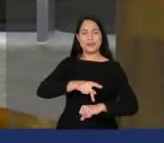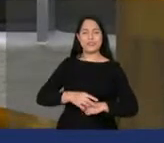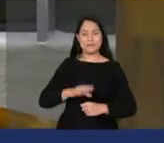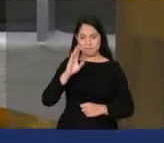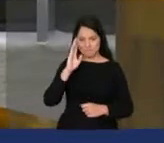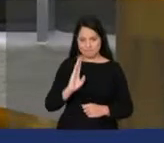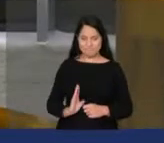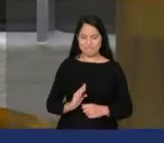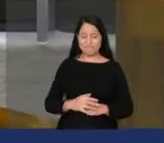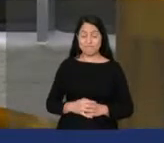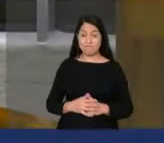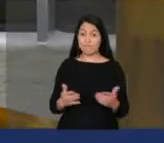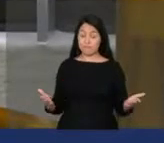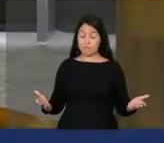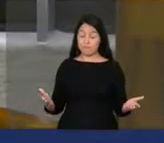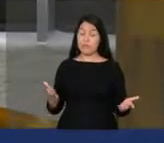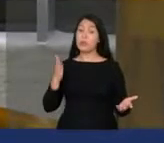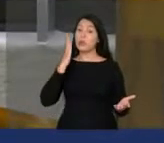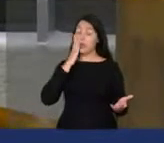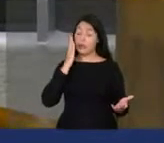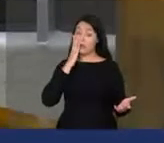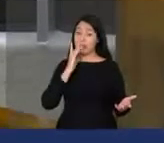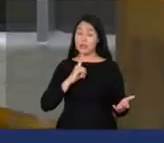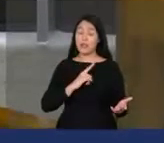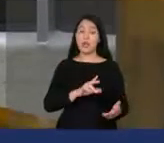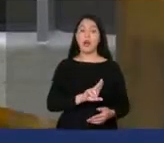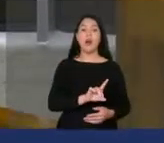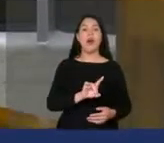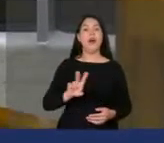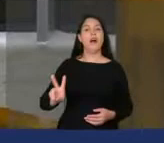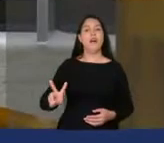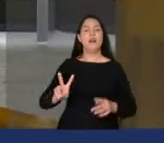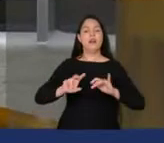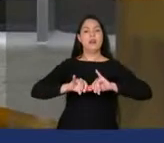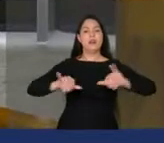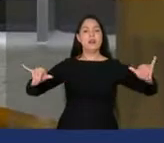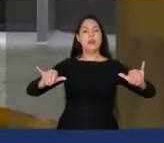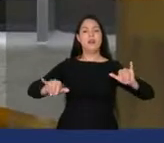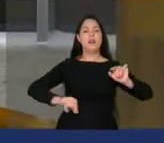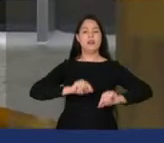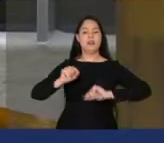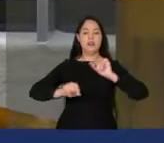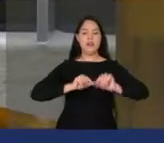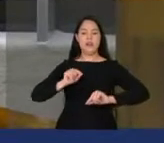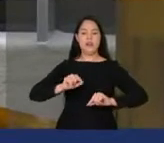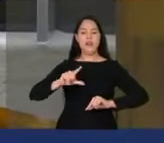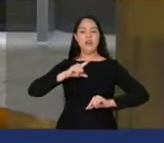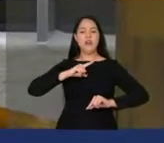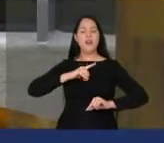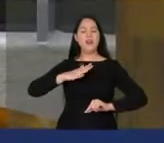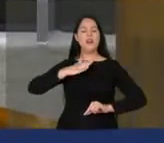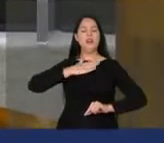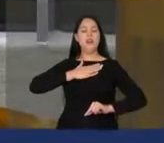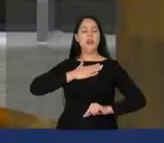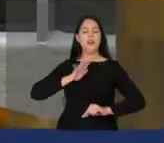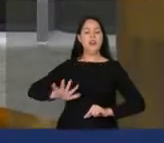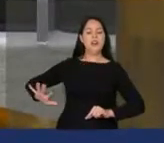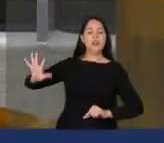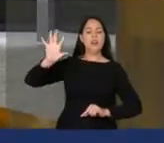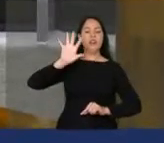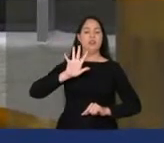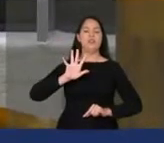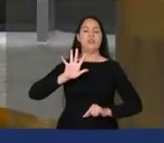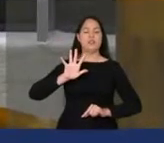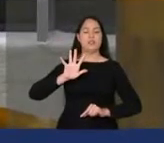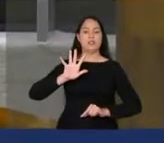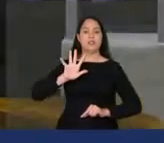pelas publicações da UDV que foi lá no meu Acre, precisamente na então Vila Plácido de Castro, onde